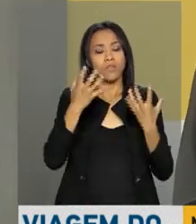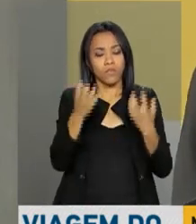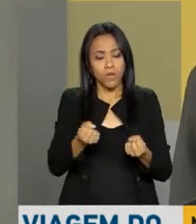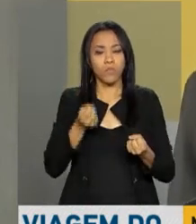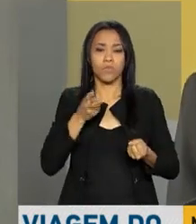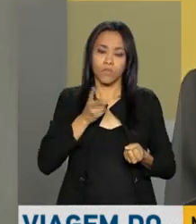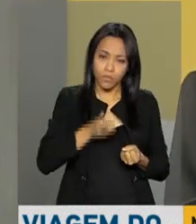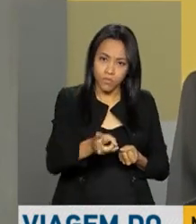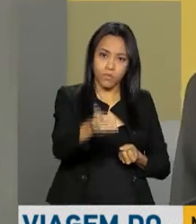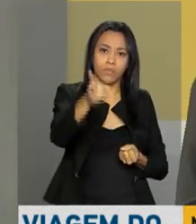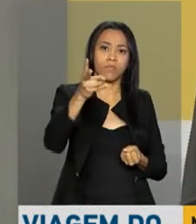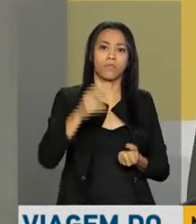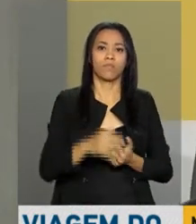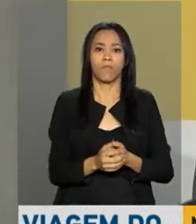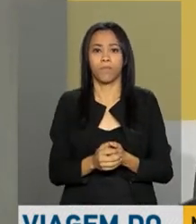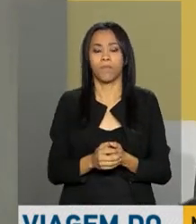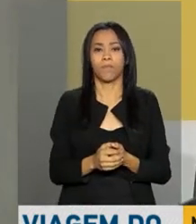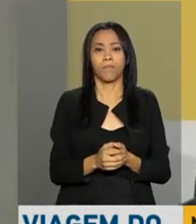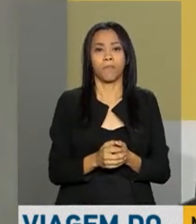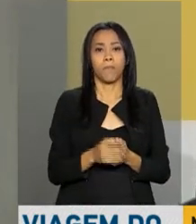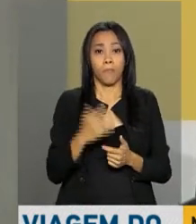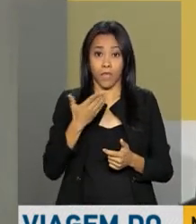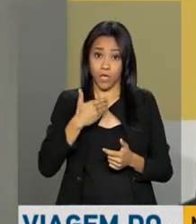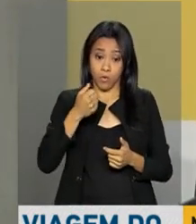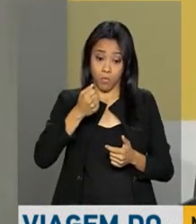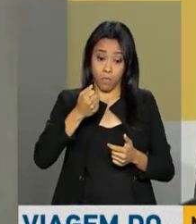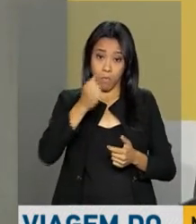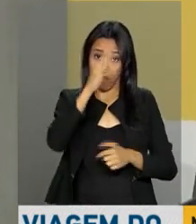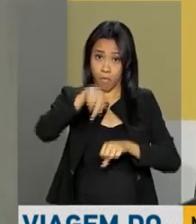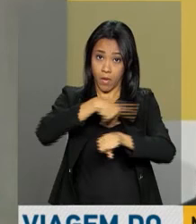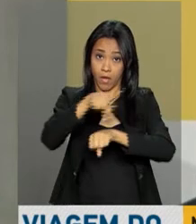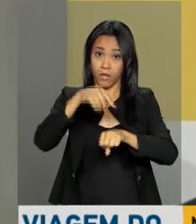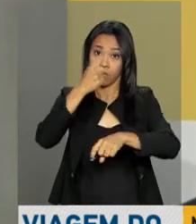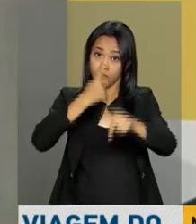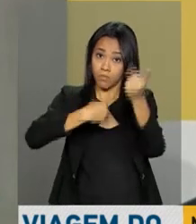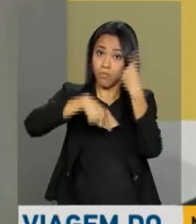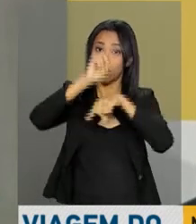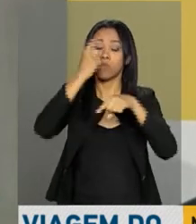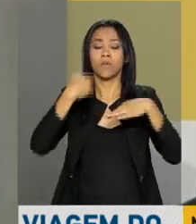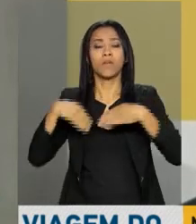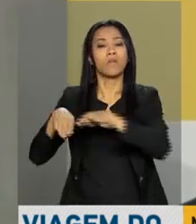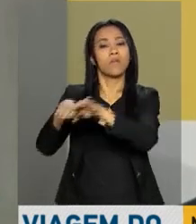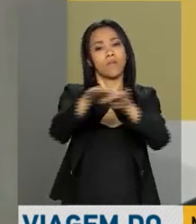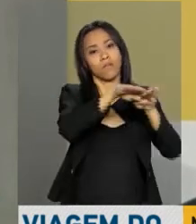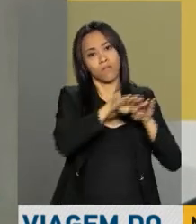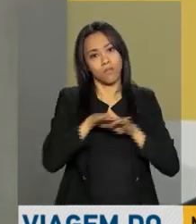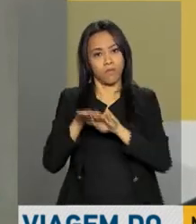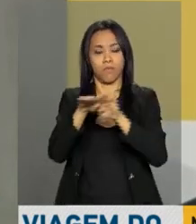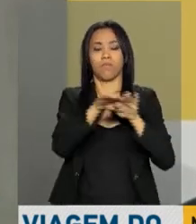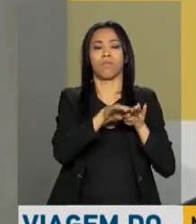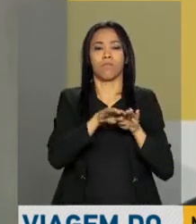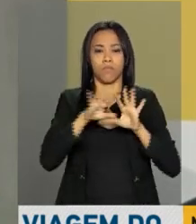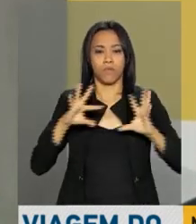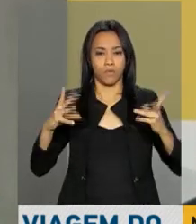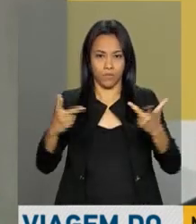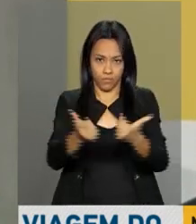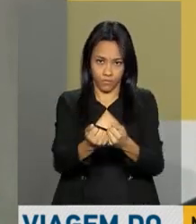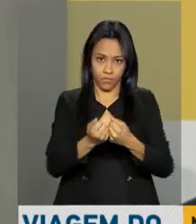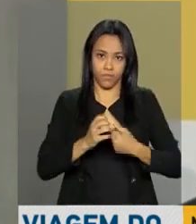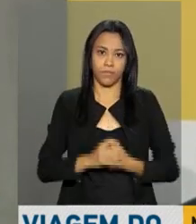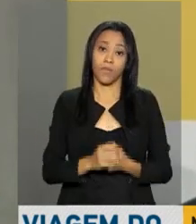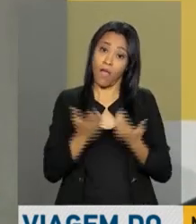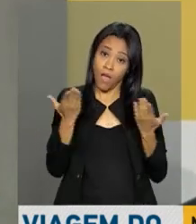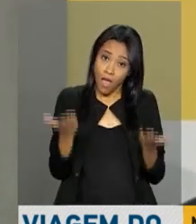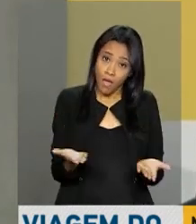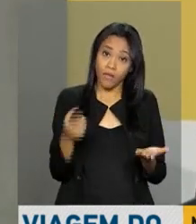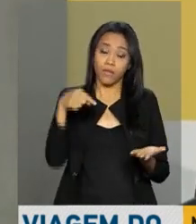progredindo em direção a um país mais próspero e mais justo melhor para todos